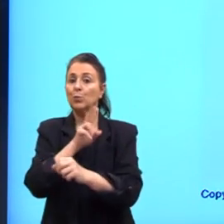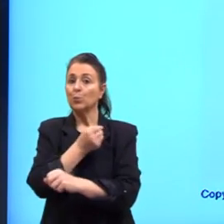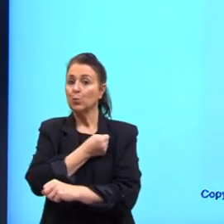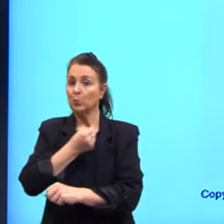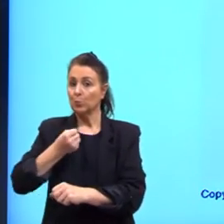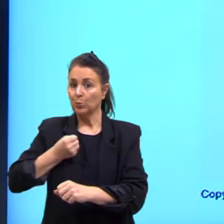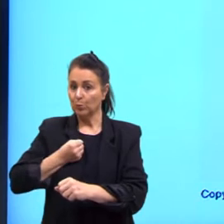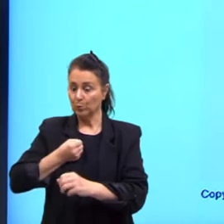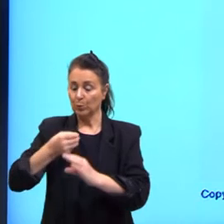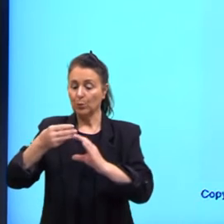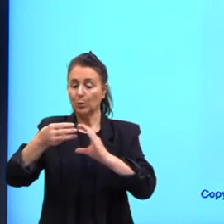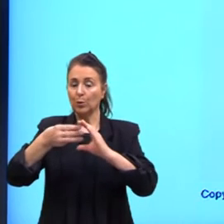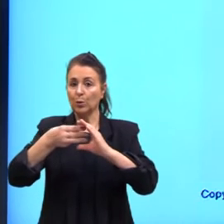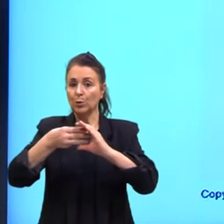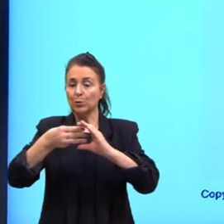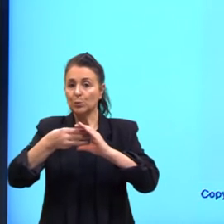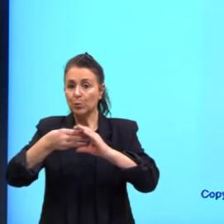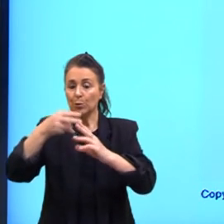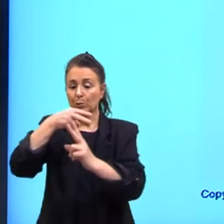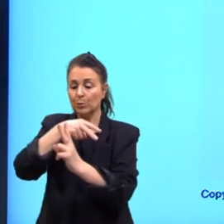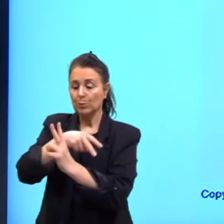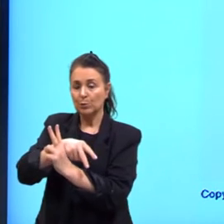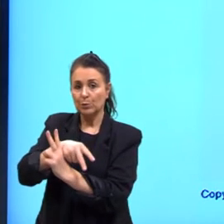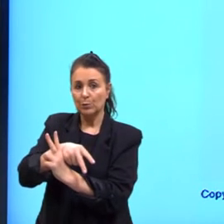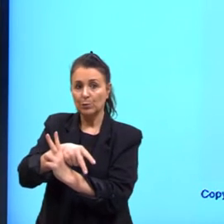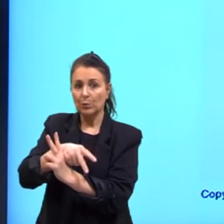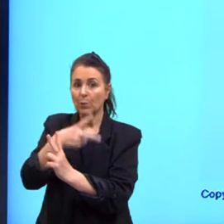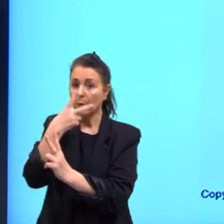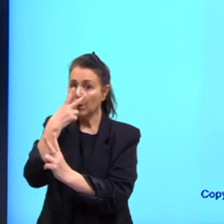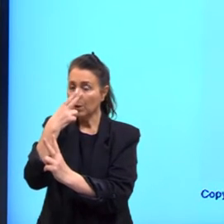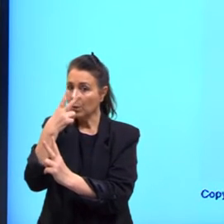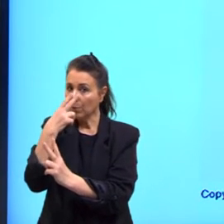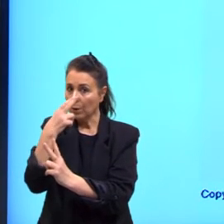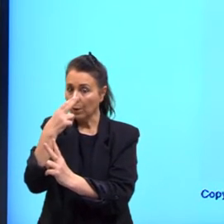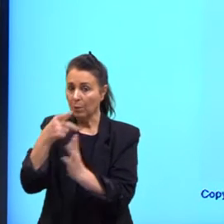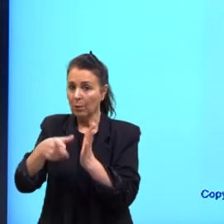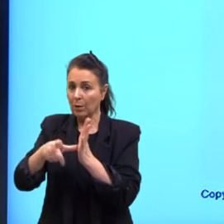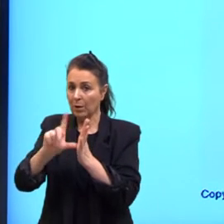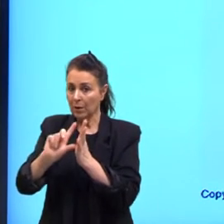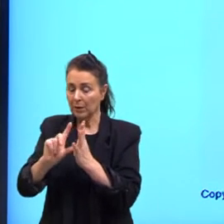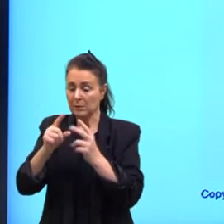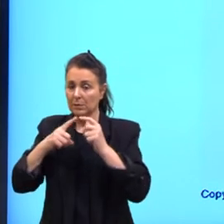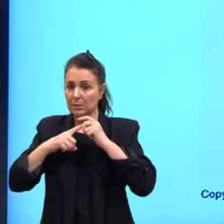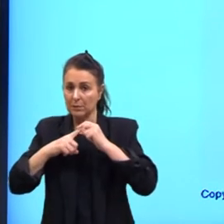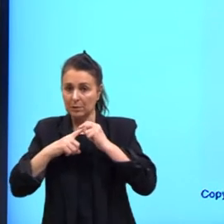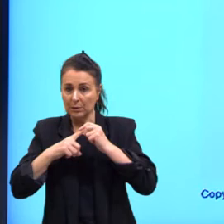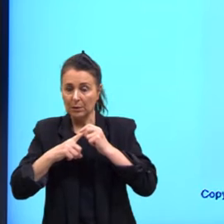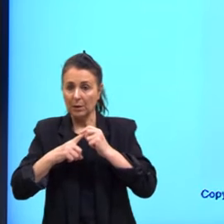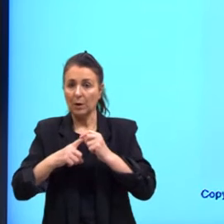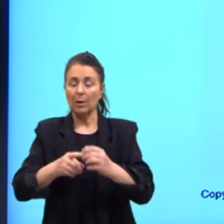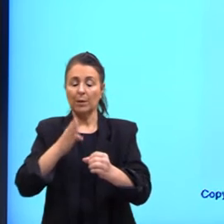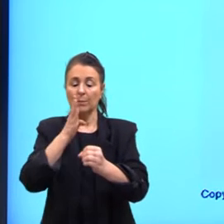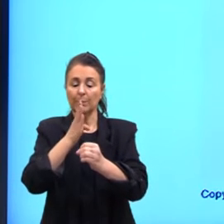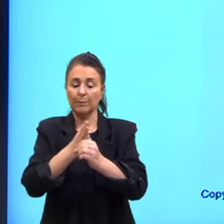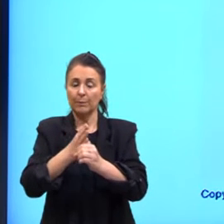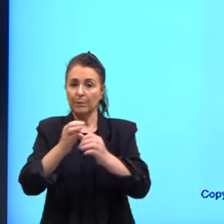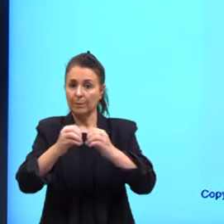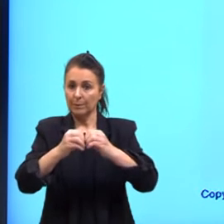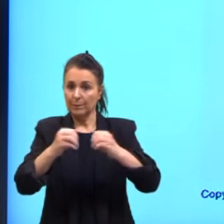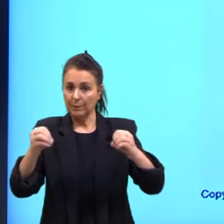ser iguaizinhos não ser Clones da mãe bom e na meiose não vai ocorrer aqui uma divisão